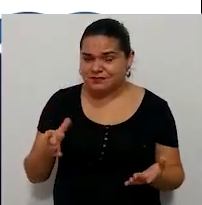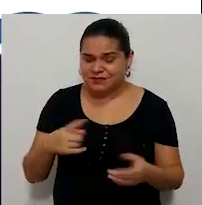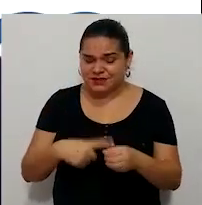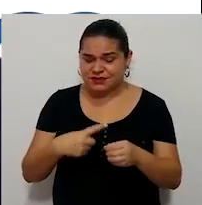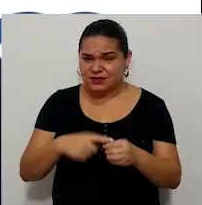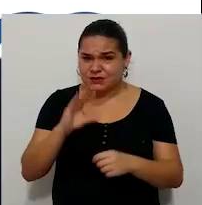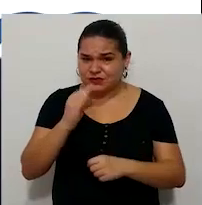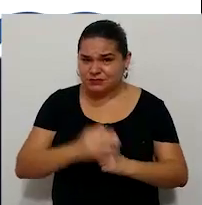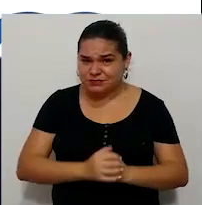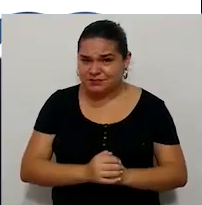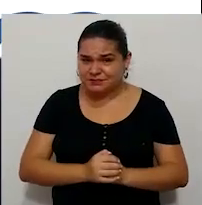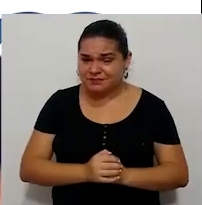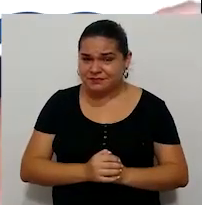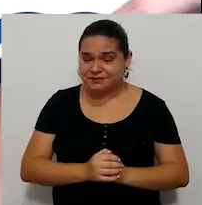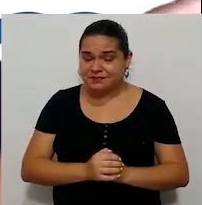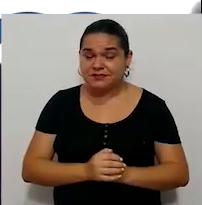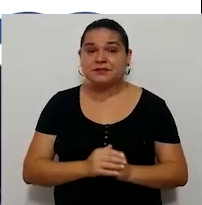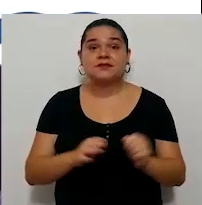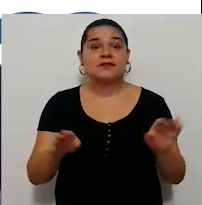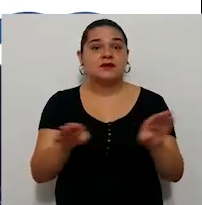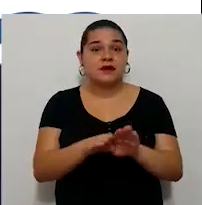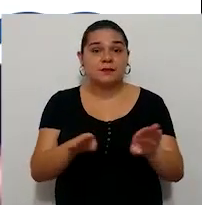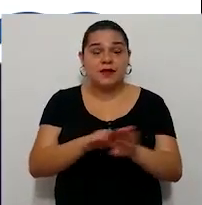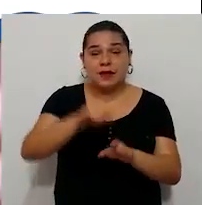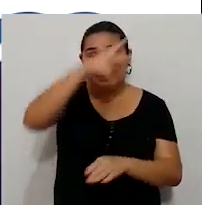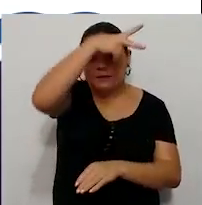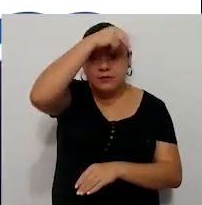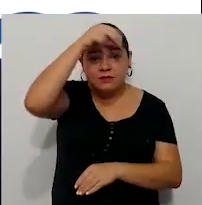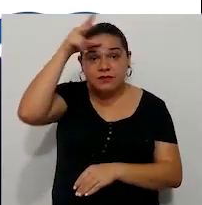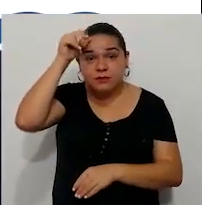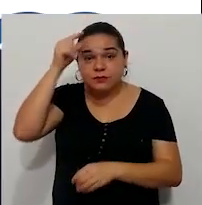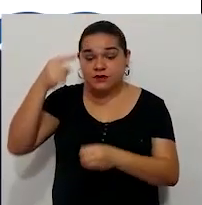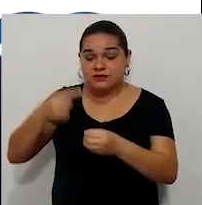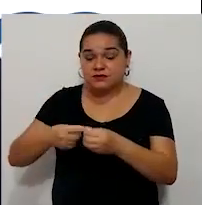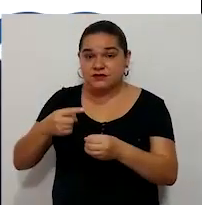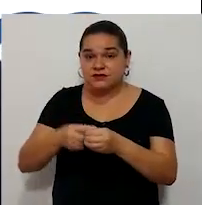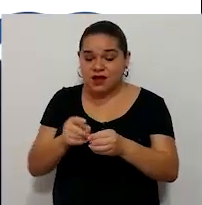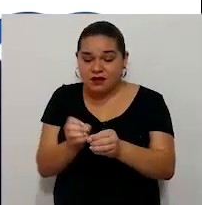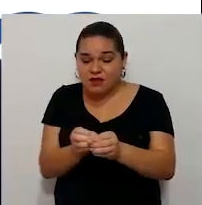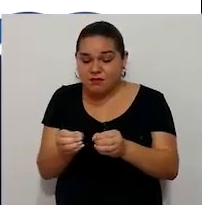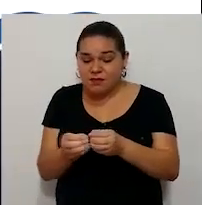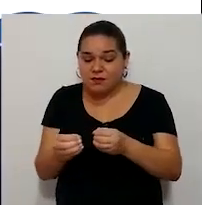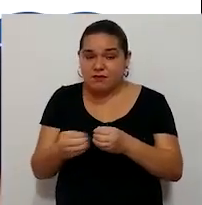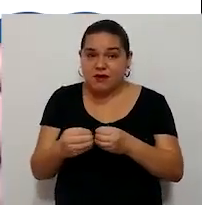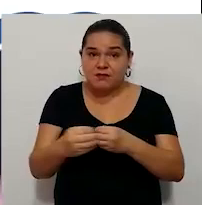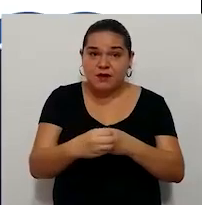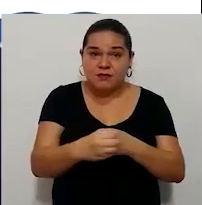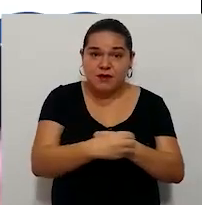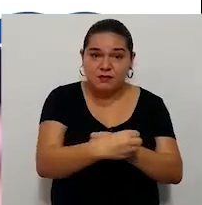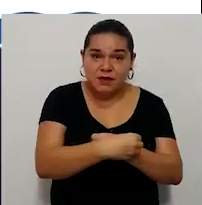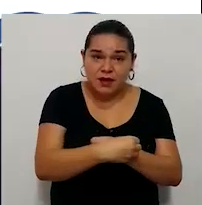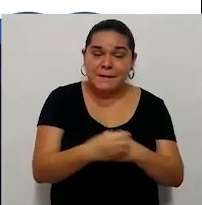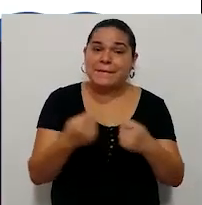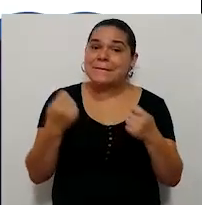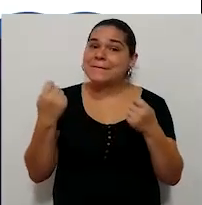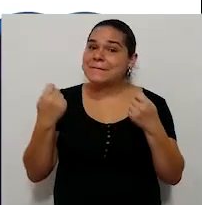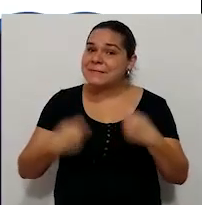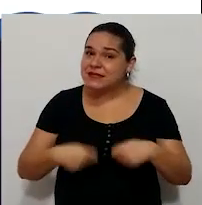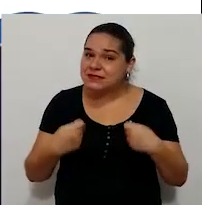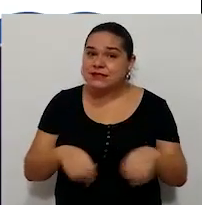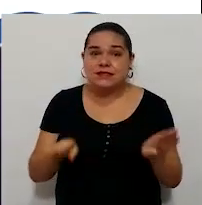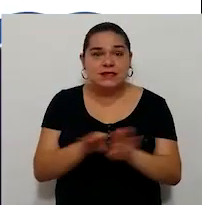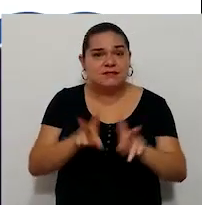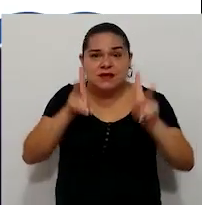Além disso, as prefeituras dos outros municípios da Grande Curitiba têm que tomar a